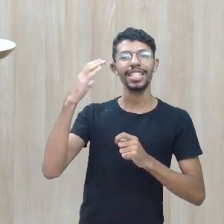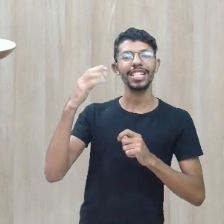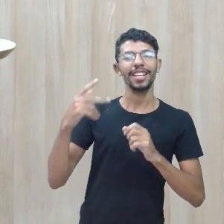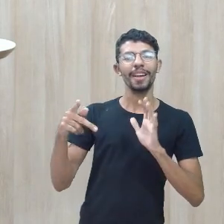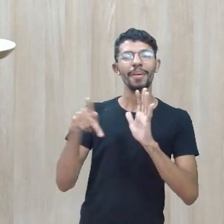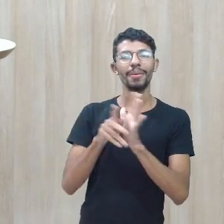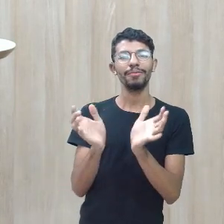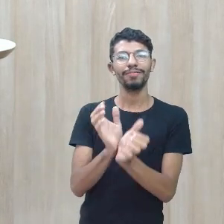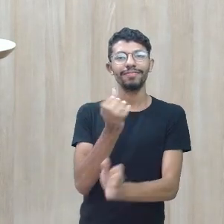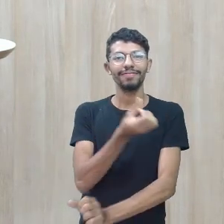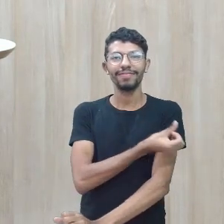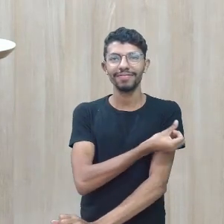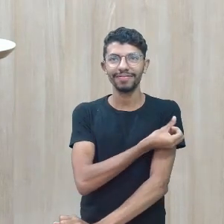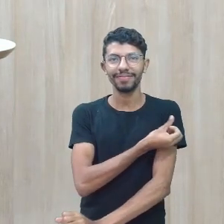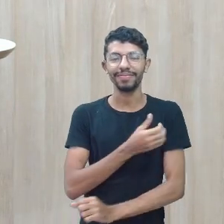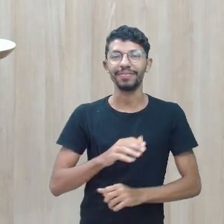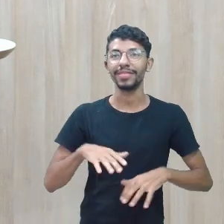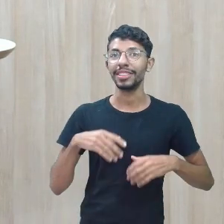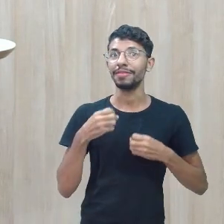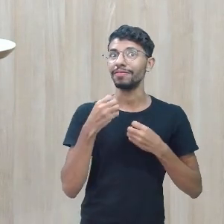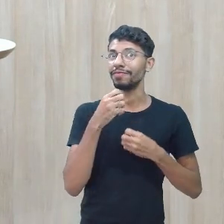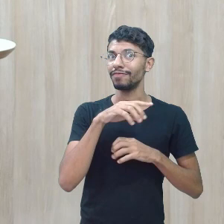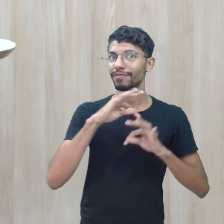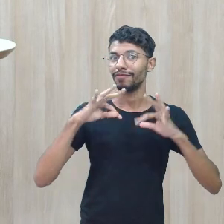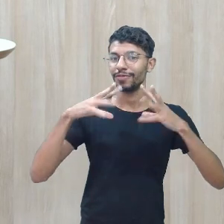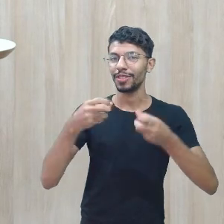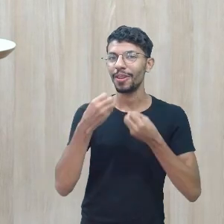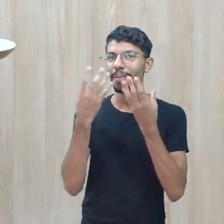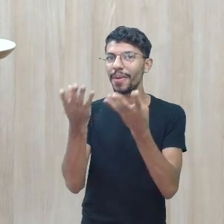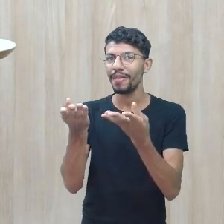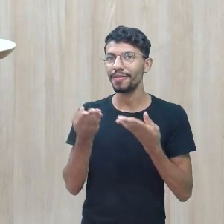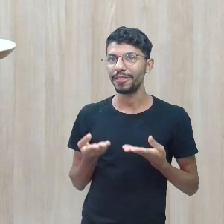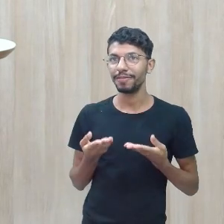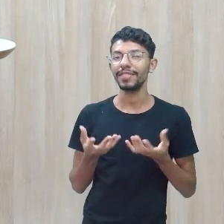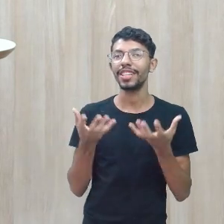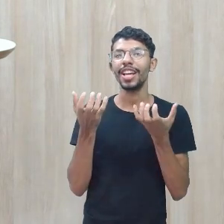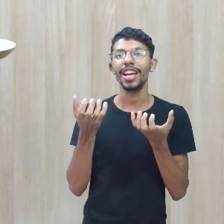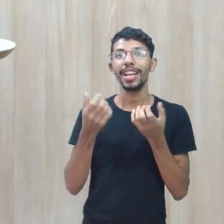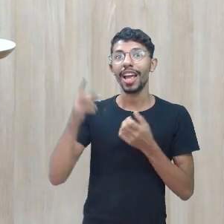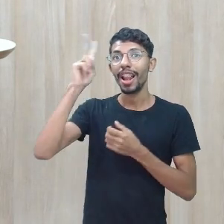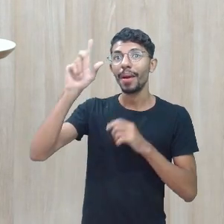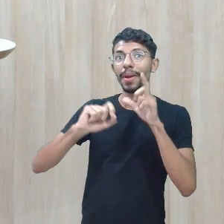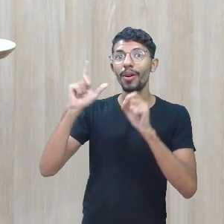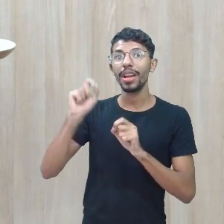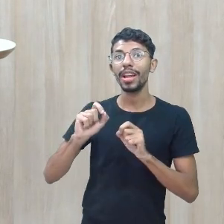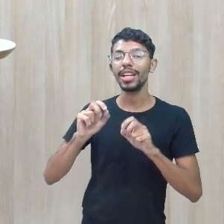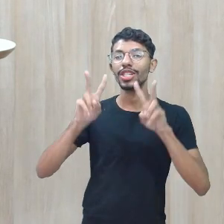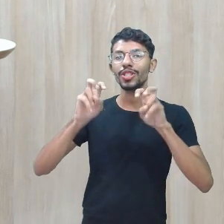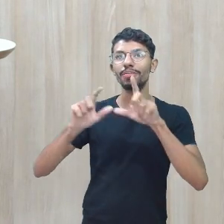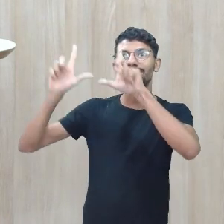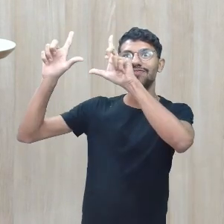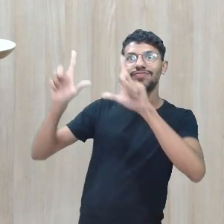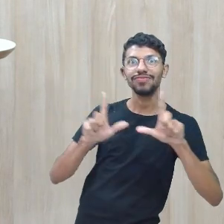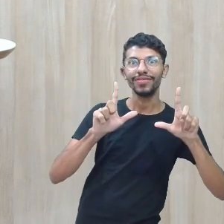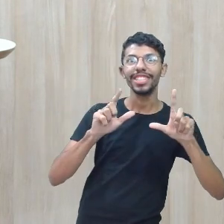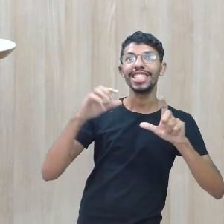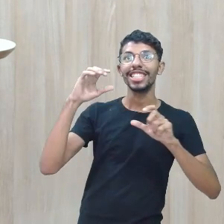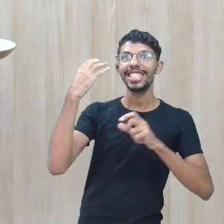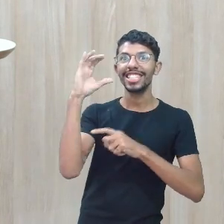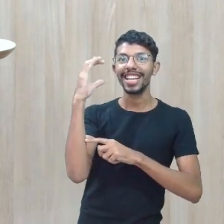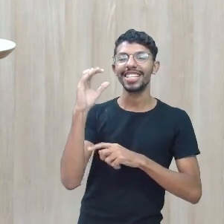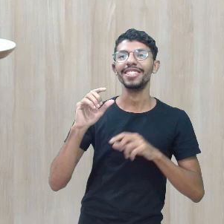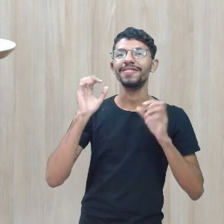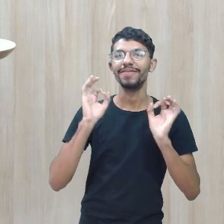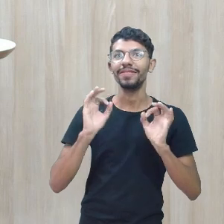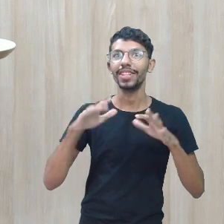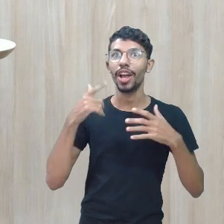bem-vindos. Quero lembrar a vocês a questão aí do nosso mural, o mural de ciência. Nesse mural,